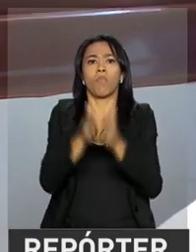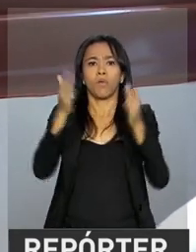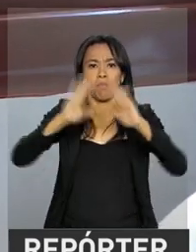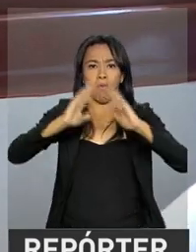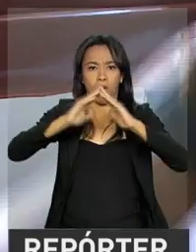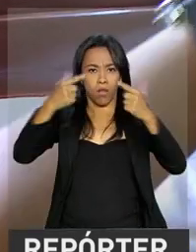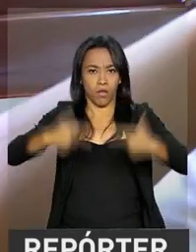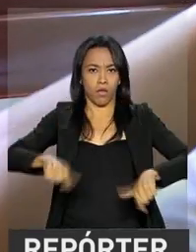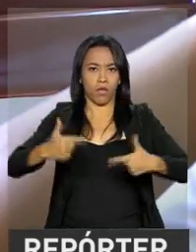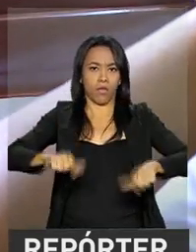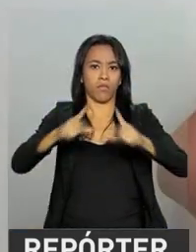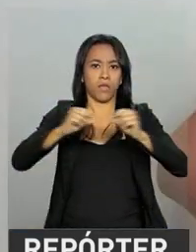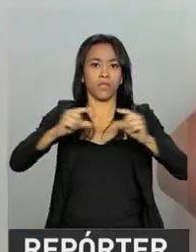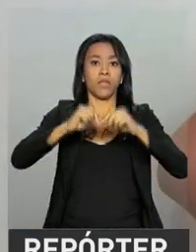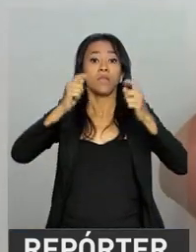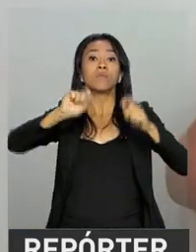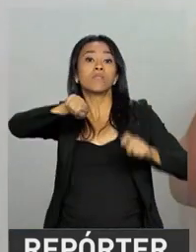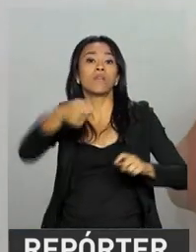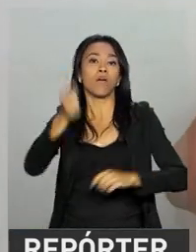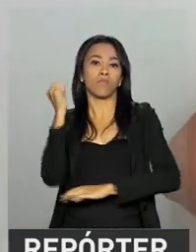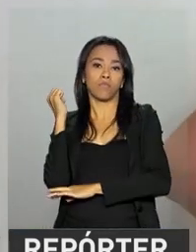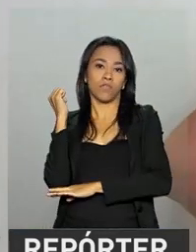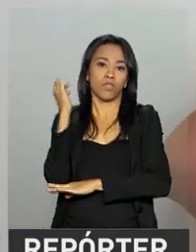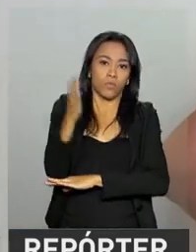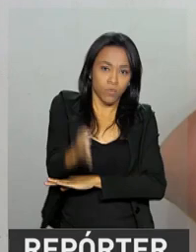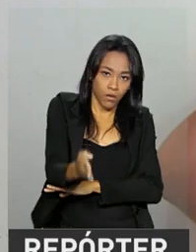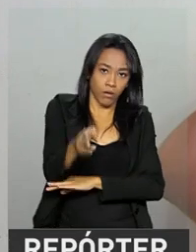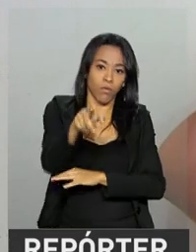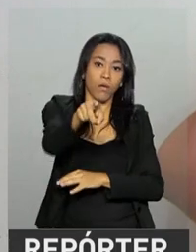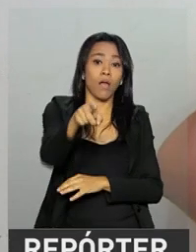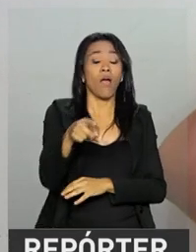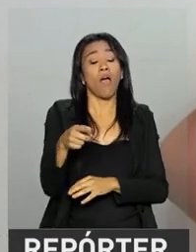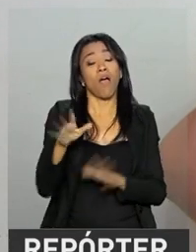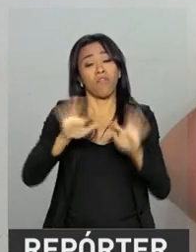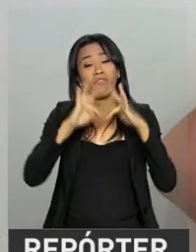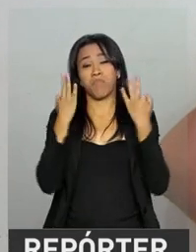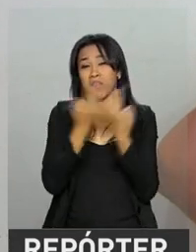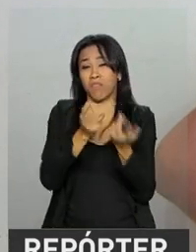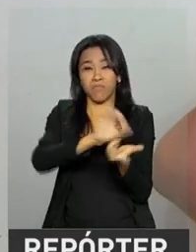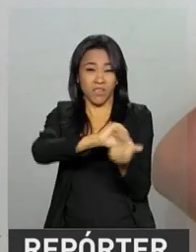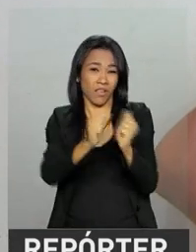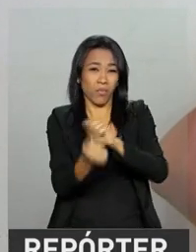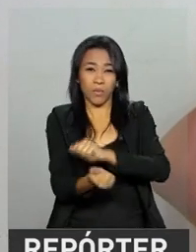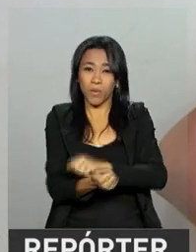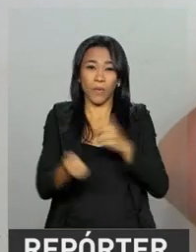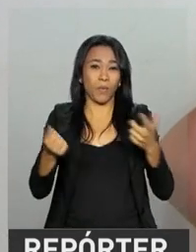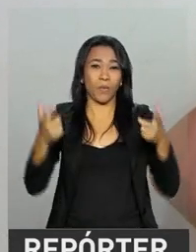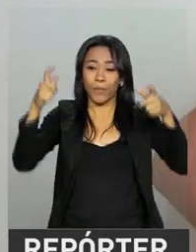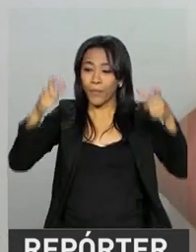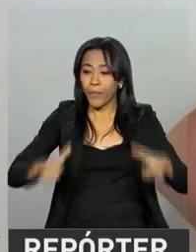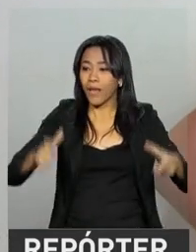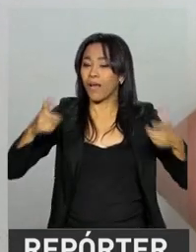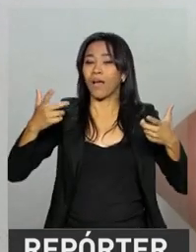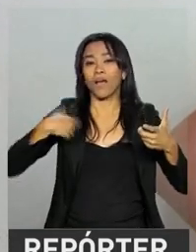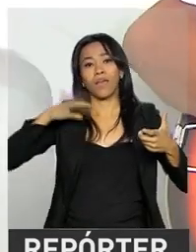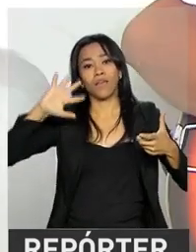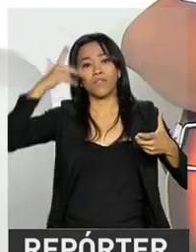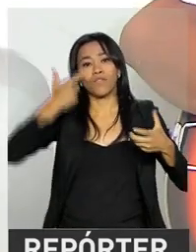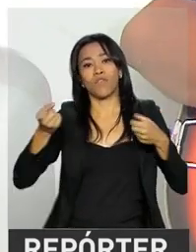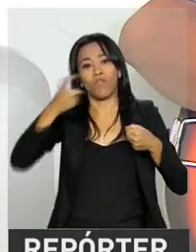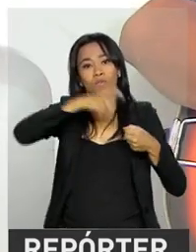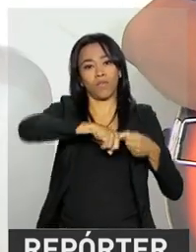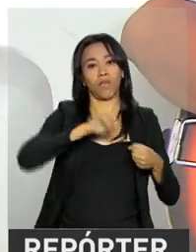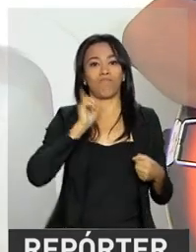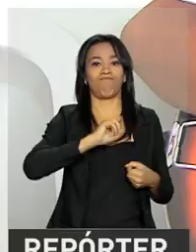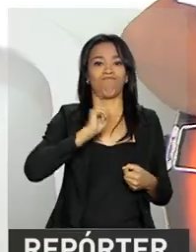Federal, a cidade estrutural, depois da família não se adaptar à realidade dura da região e voltar para Minas Gerais.